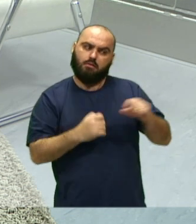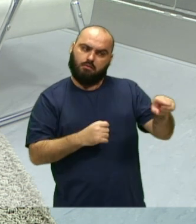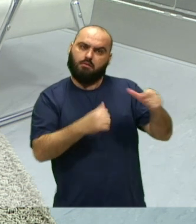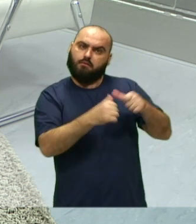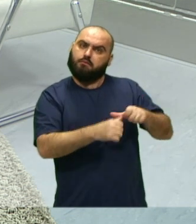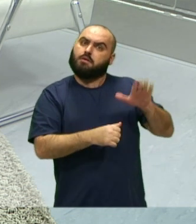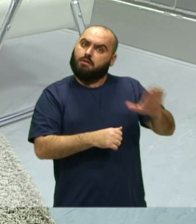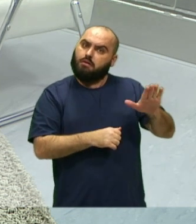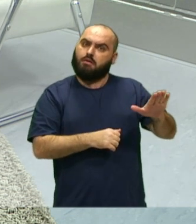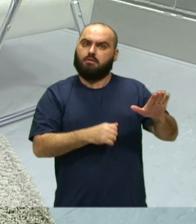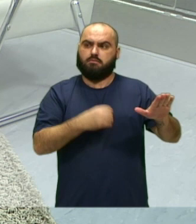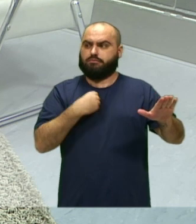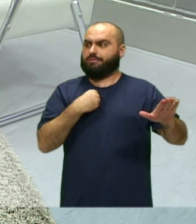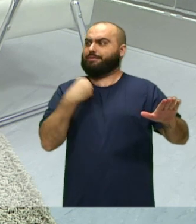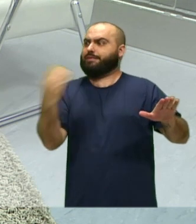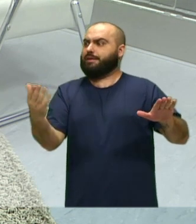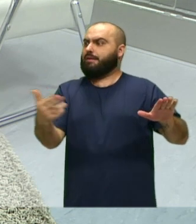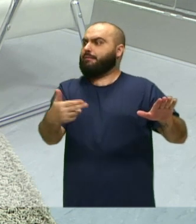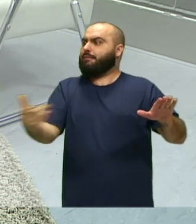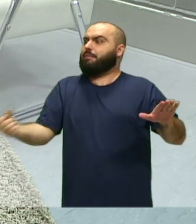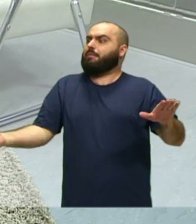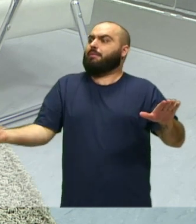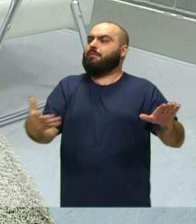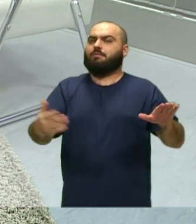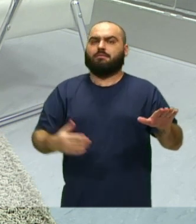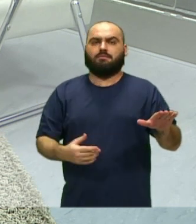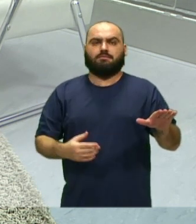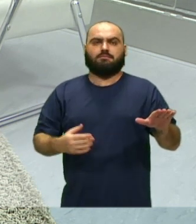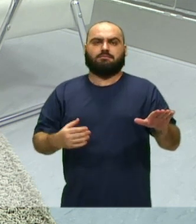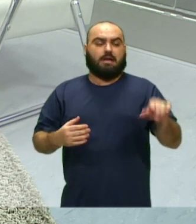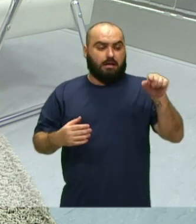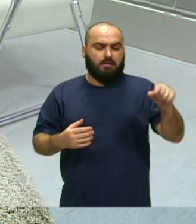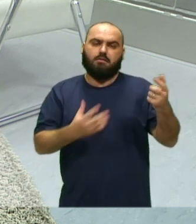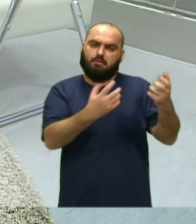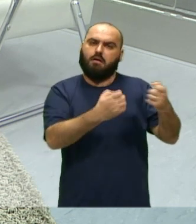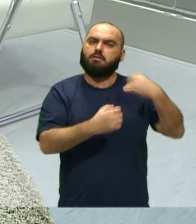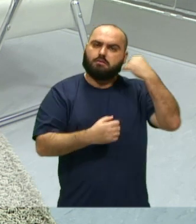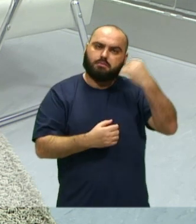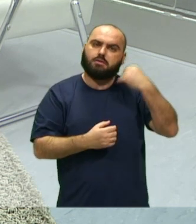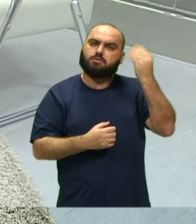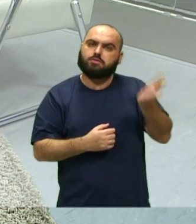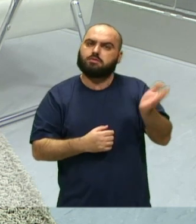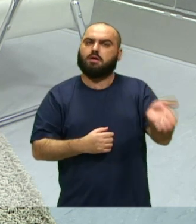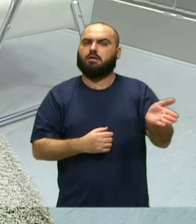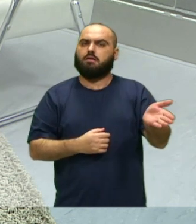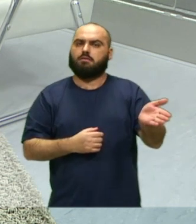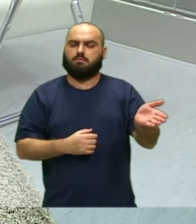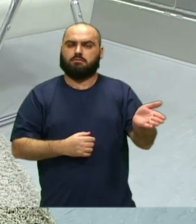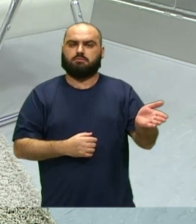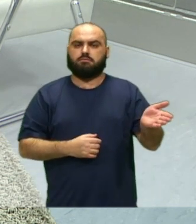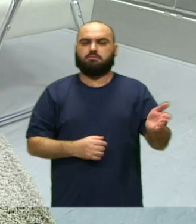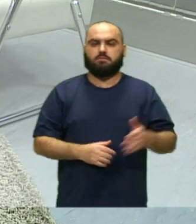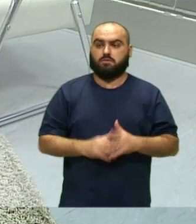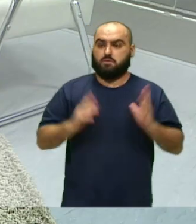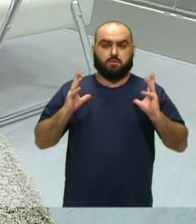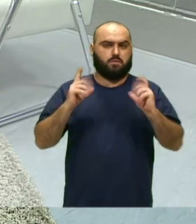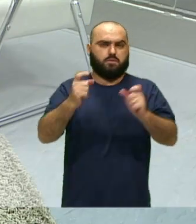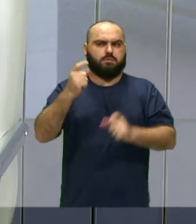a gente estava e não entregar o que é de mais importante economicamente para o município, para as mãos de quem a gente não sabe quem é. Todos